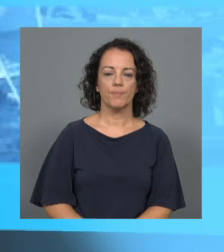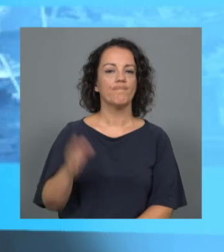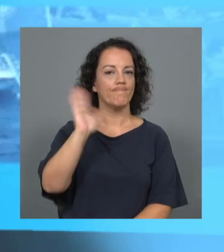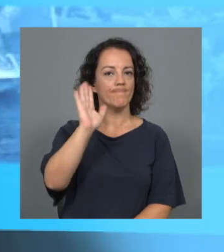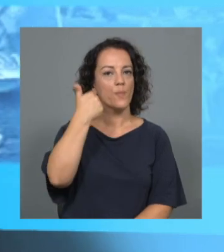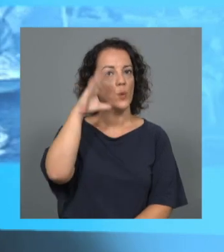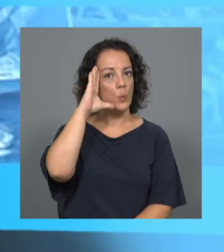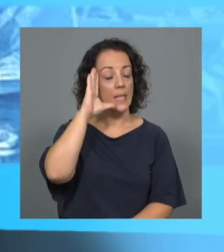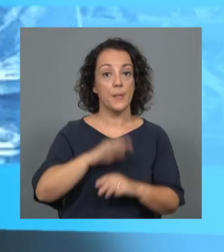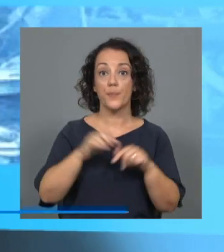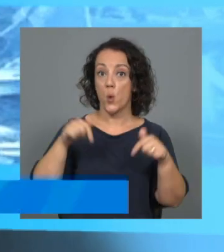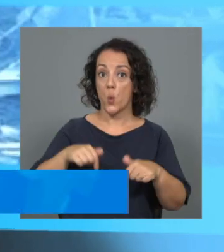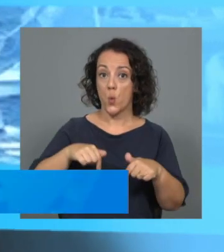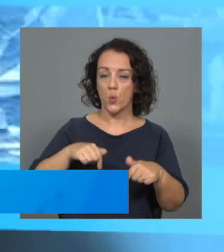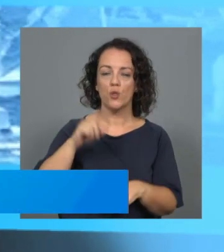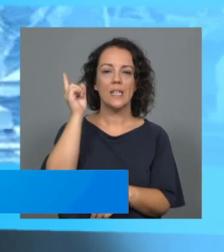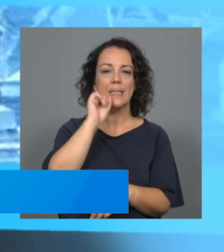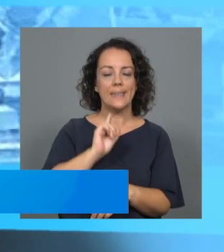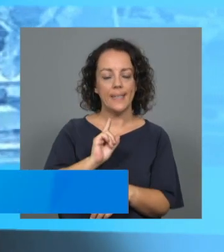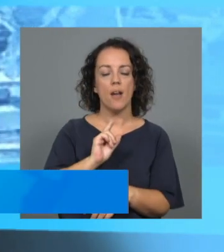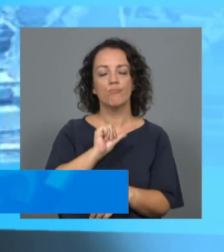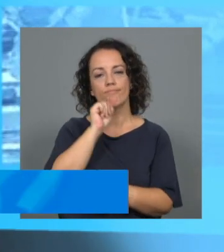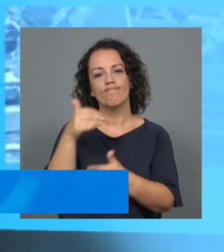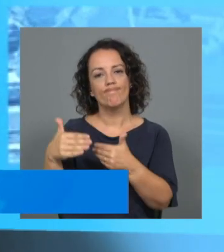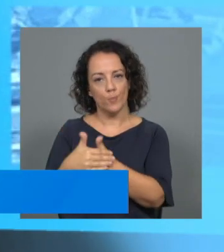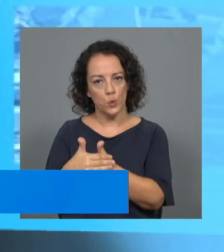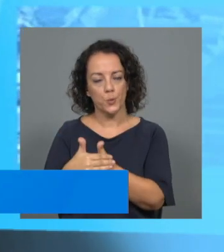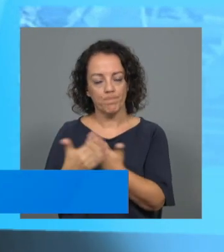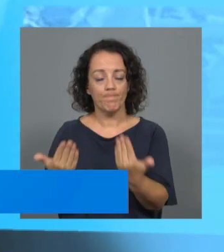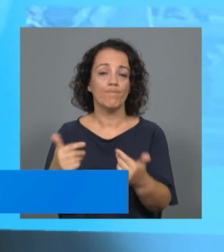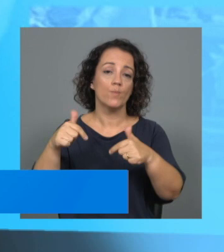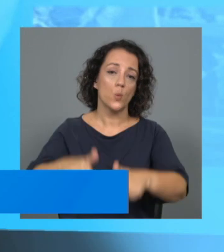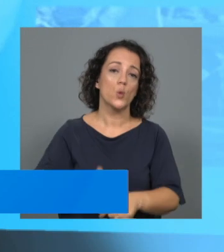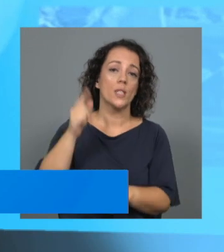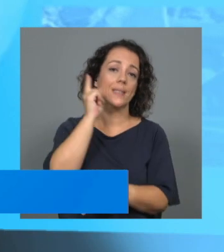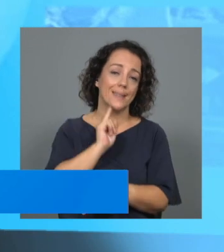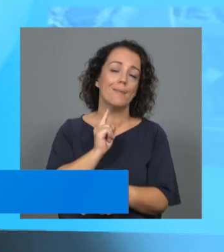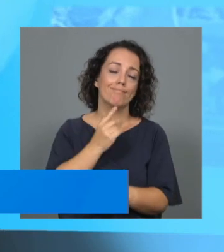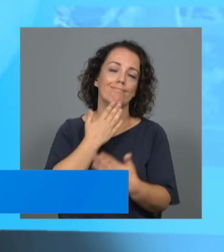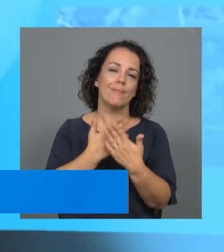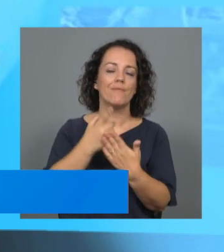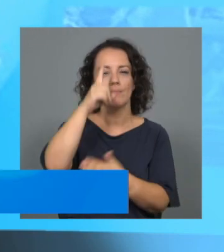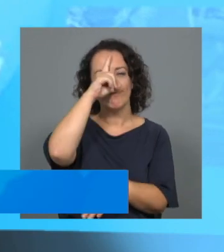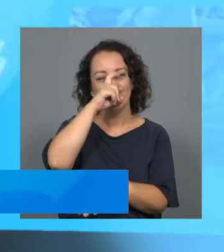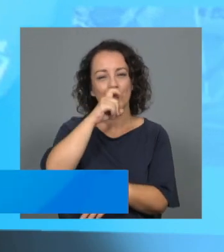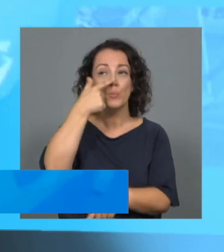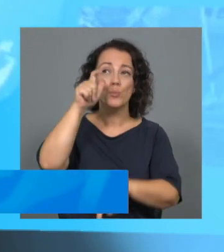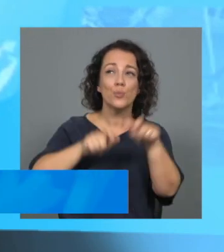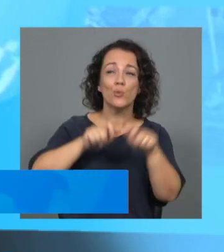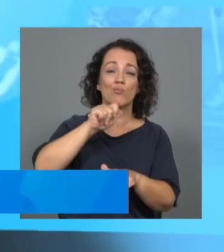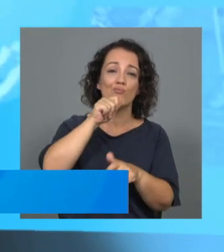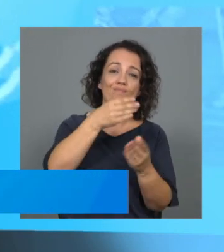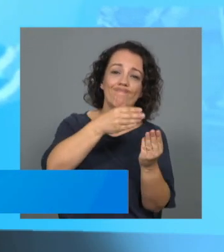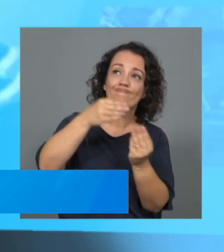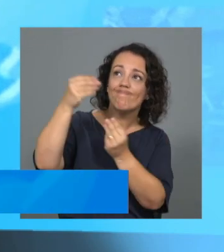Olá, boa tarde. Hoje assinala-se o Dia de Fiéis Defuntos, ocasião para trazer à memória todos os que partiram e nos são